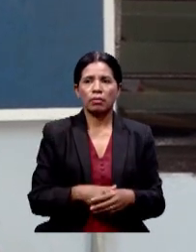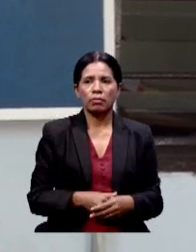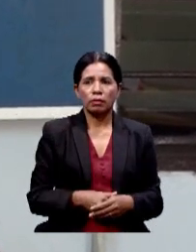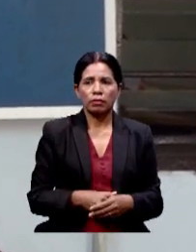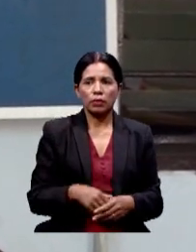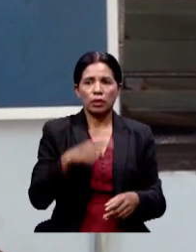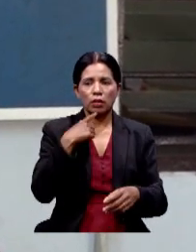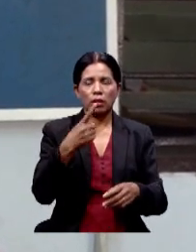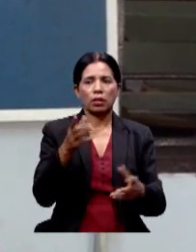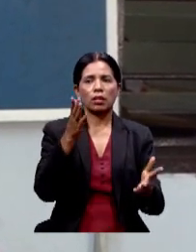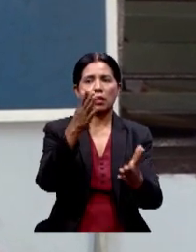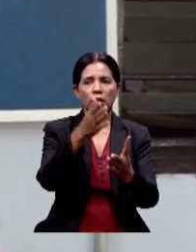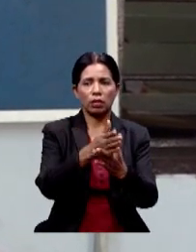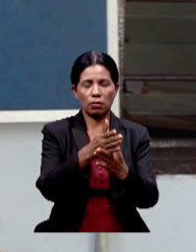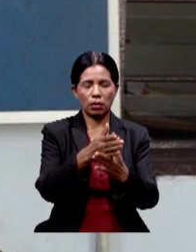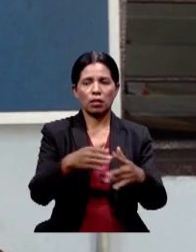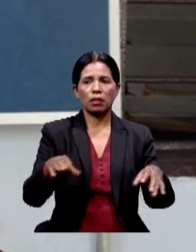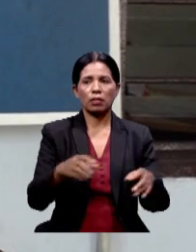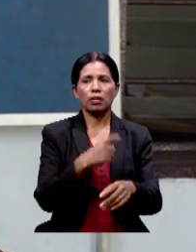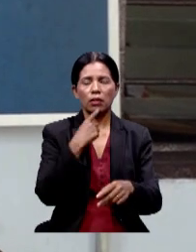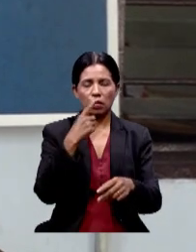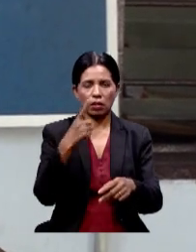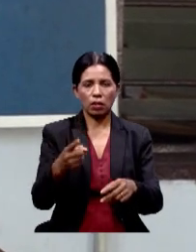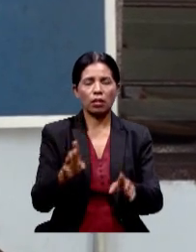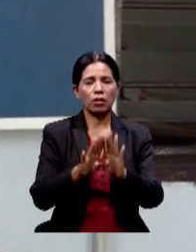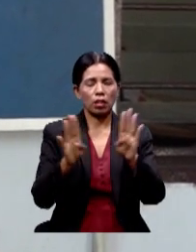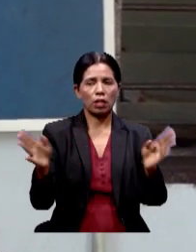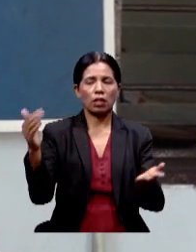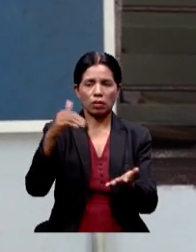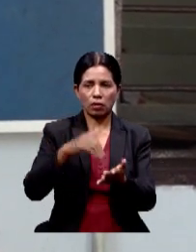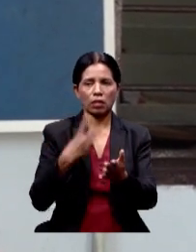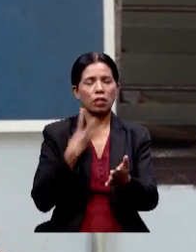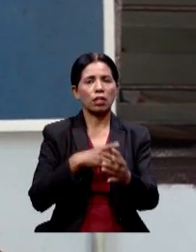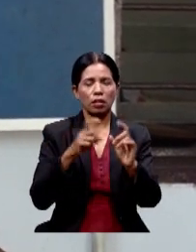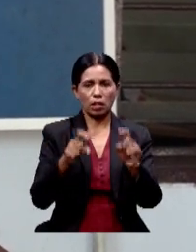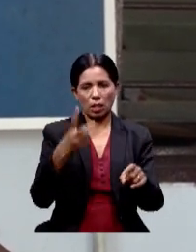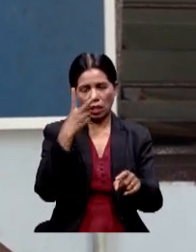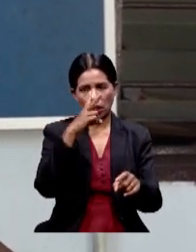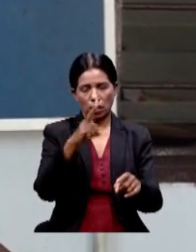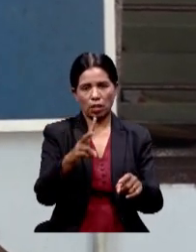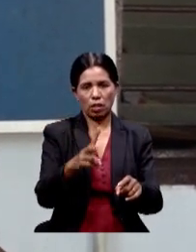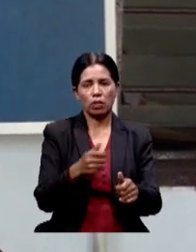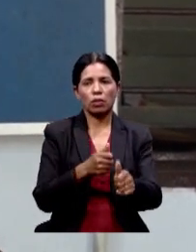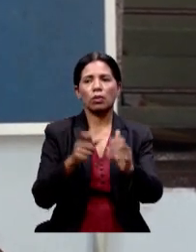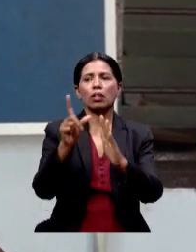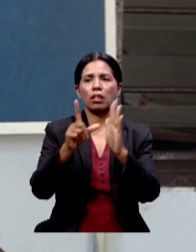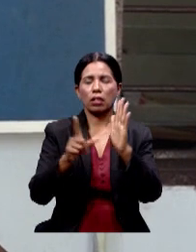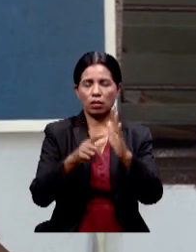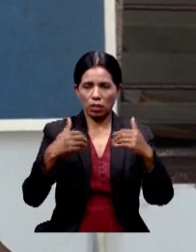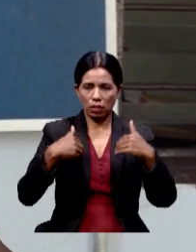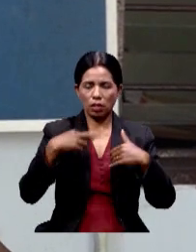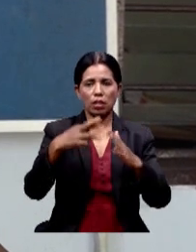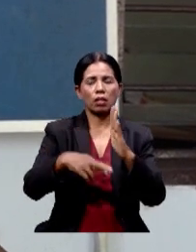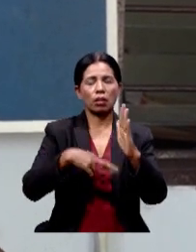considera a nessa tamanha reforma. Se a tu reativa fala que botou, mas então tem que haver aplica tu lei ser não vê que regulamento